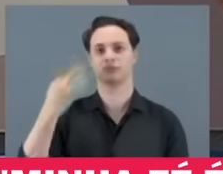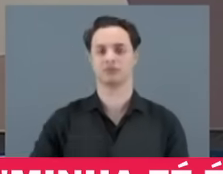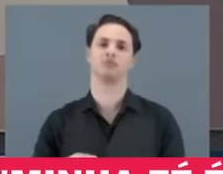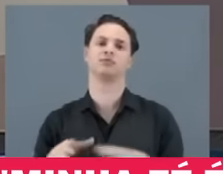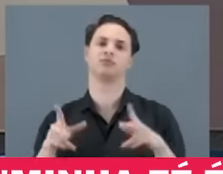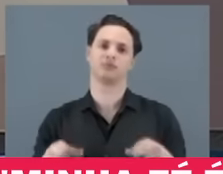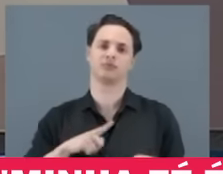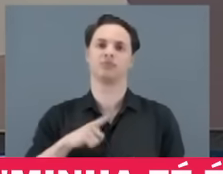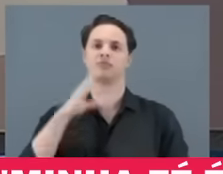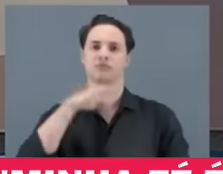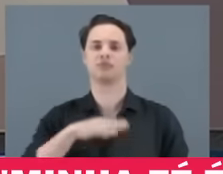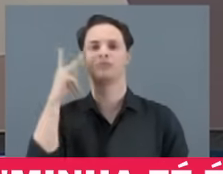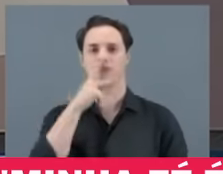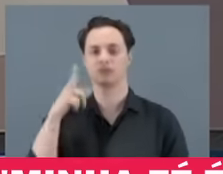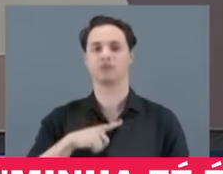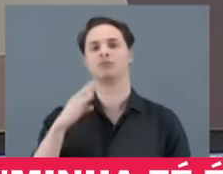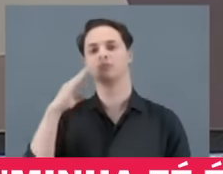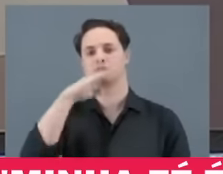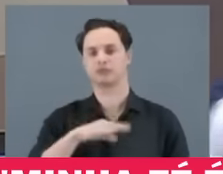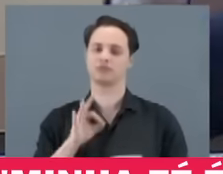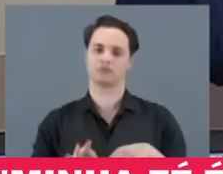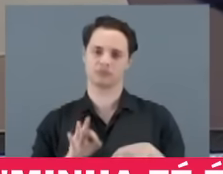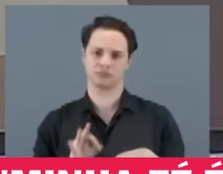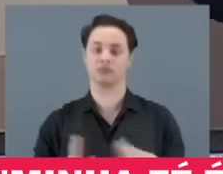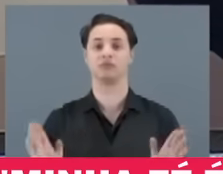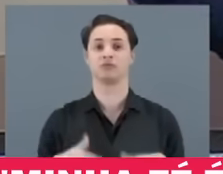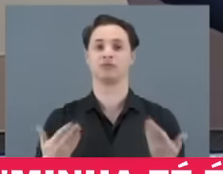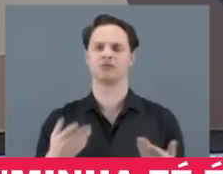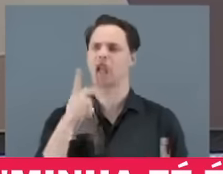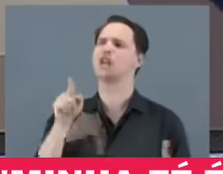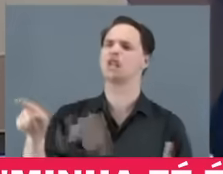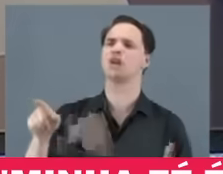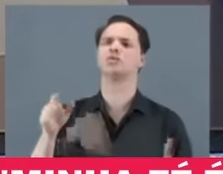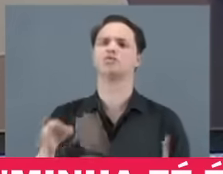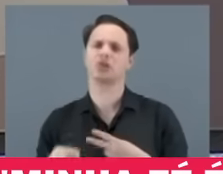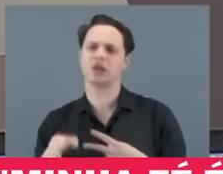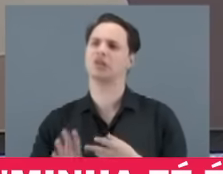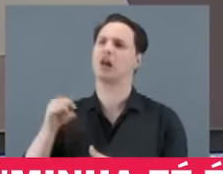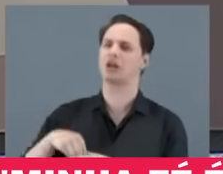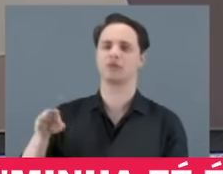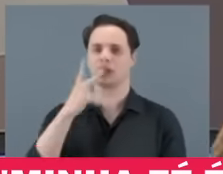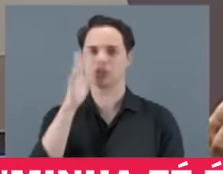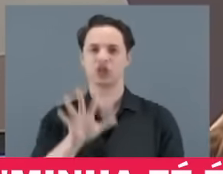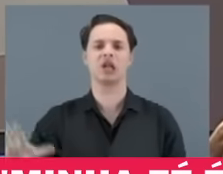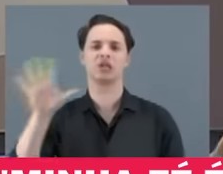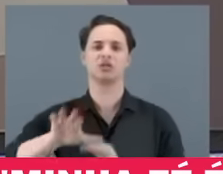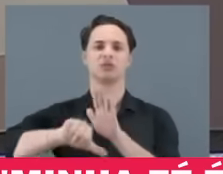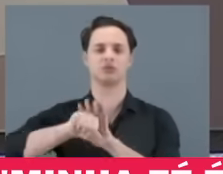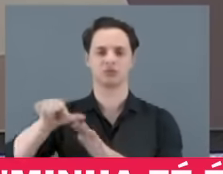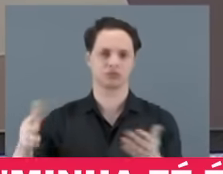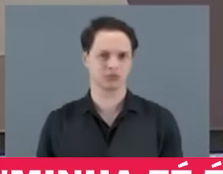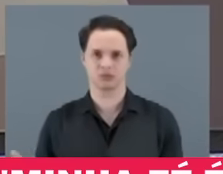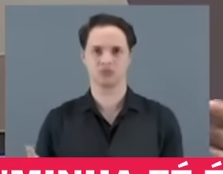existem maus políticos, existem maus magistrados. Agora, não é possível falar no judiciário, no poder judiciário, como se fosse uma criminalização da